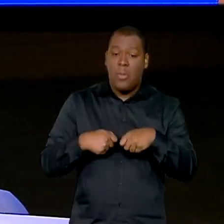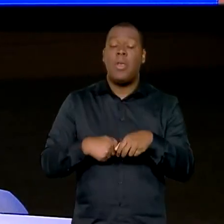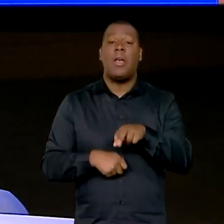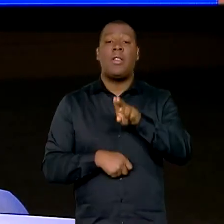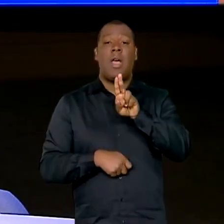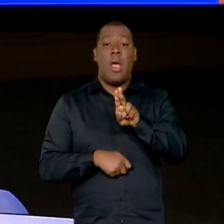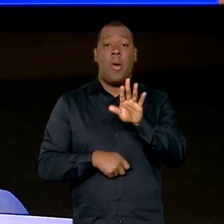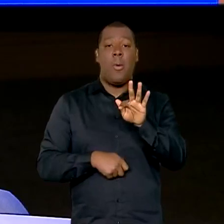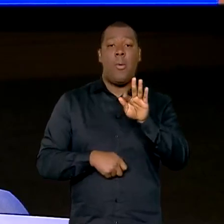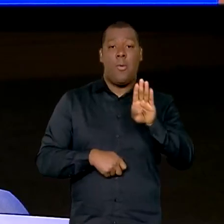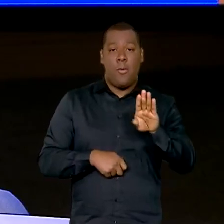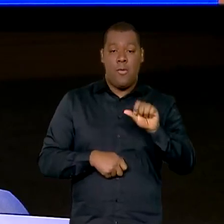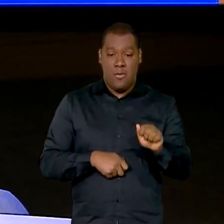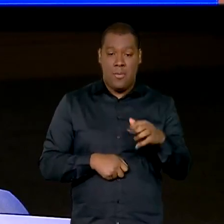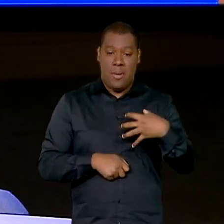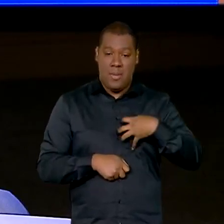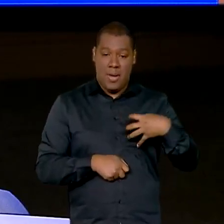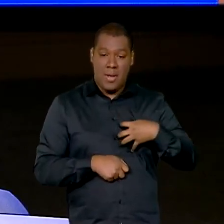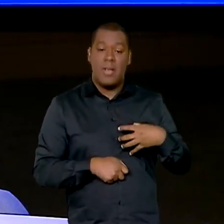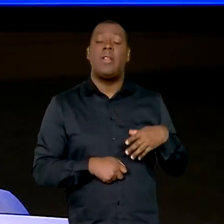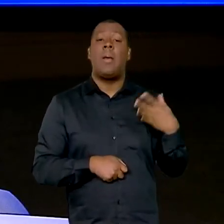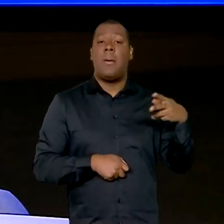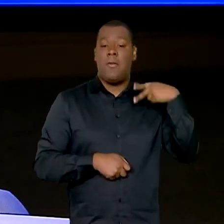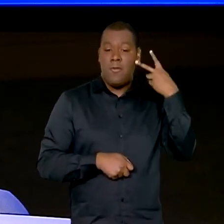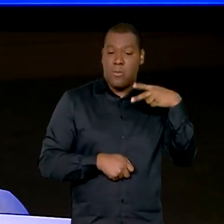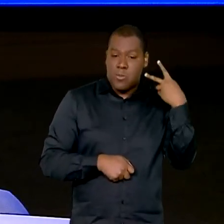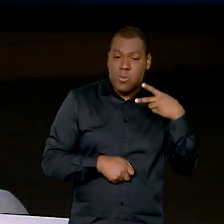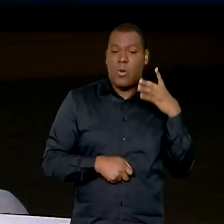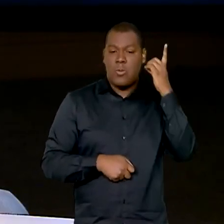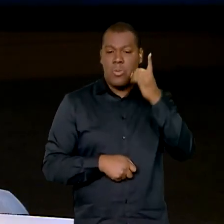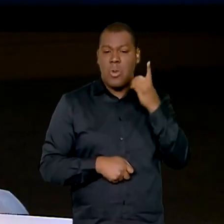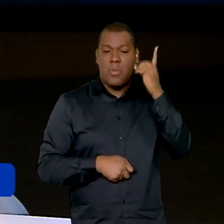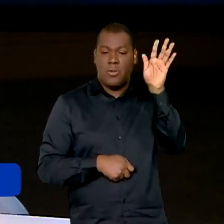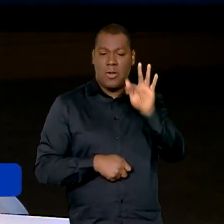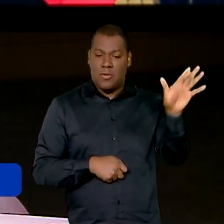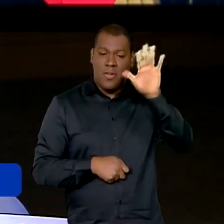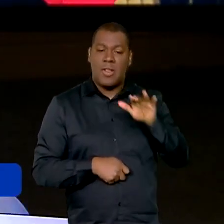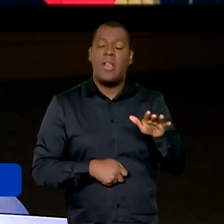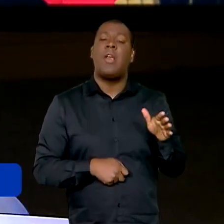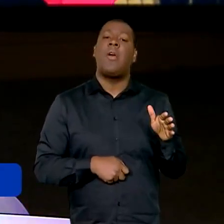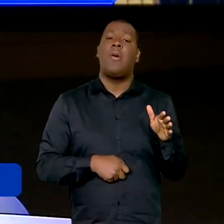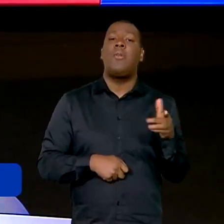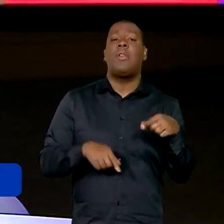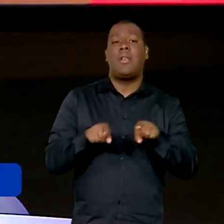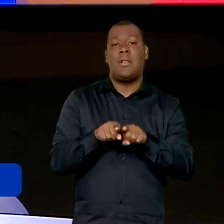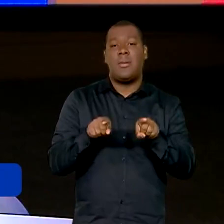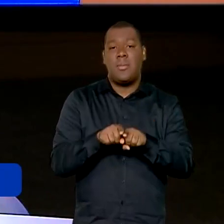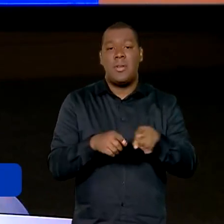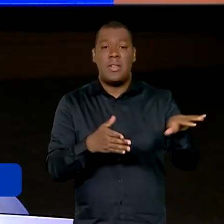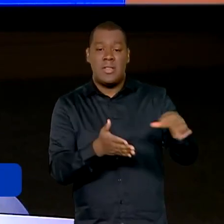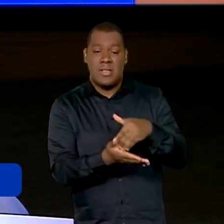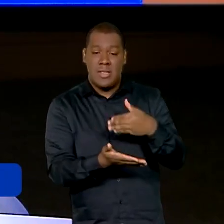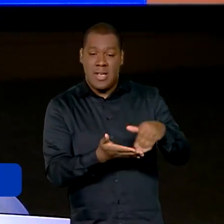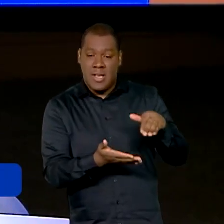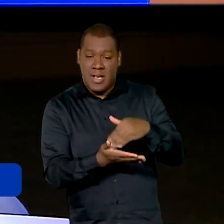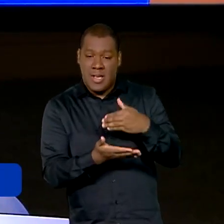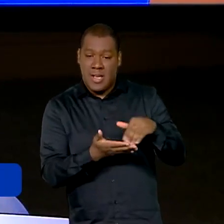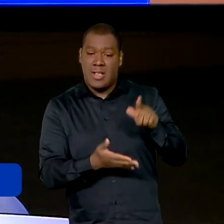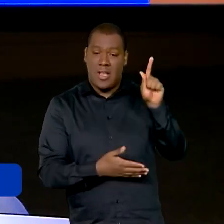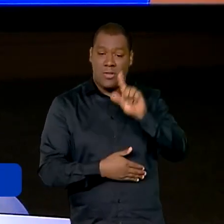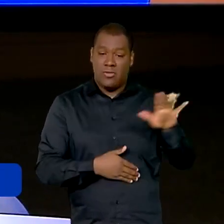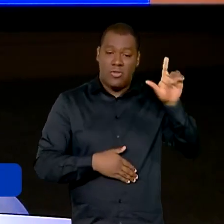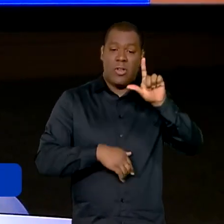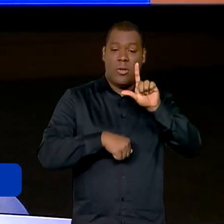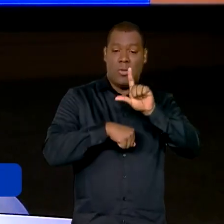Foi vereador e deputado federal e também secretário da Casa Civil no segundo governo de Jacques Wagner na Bahia.